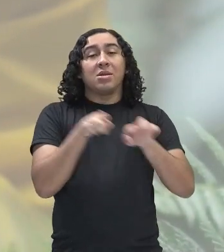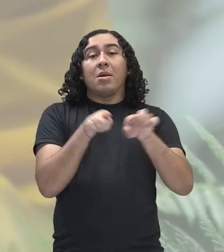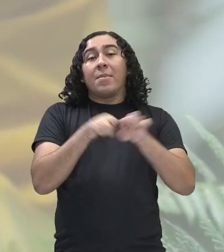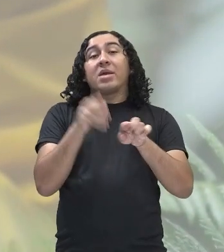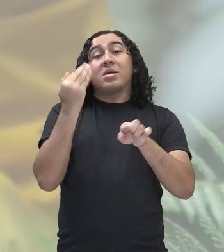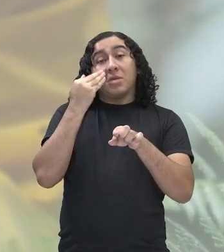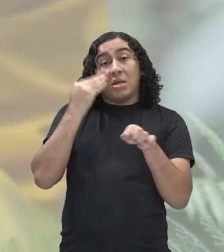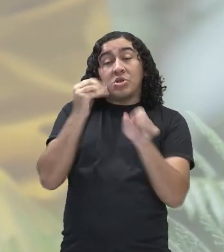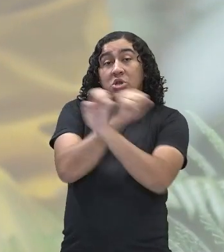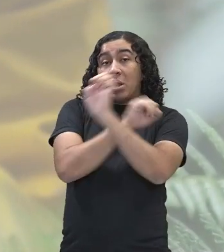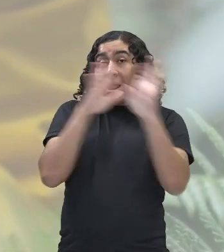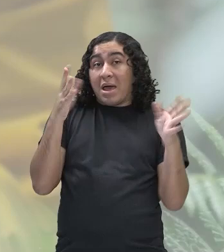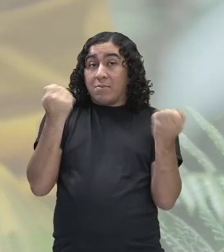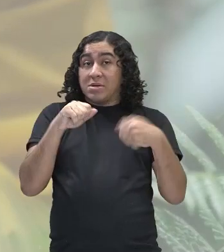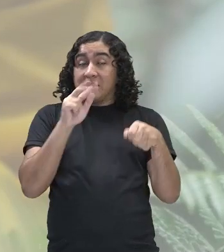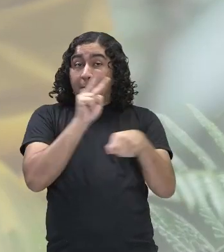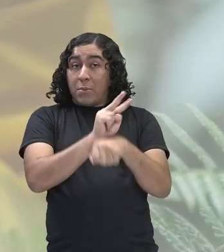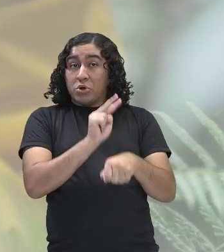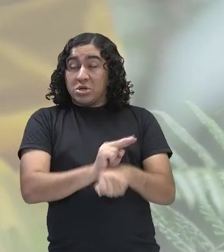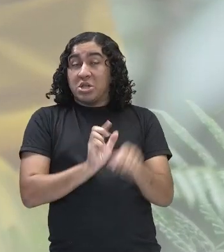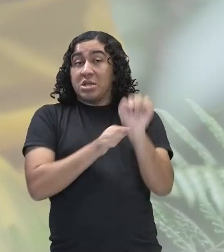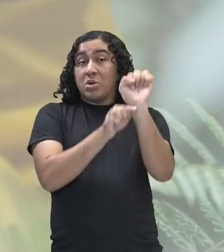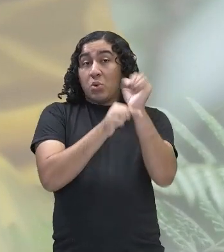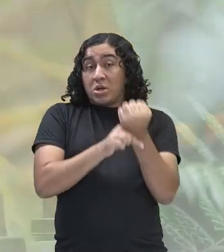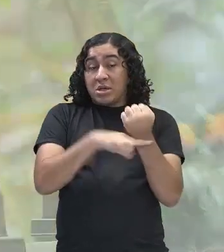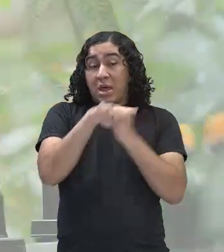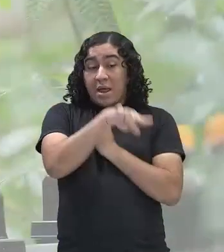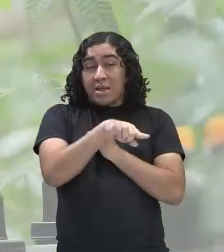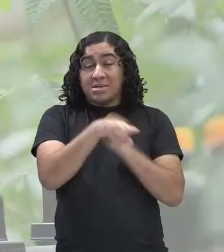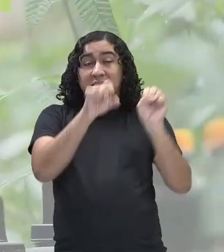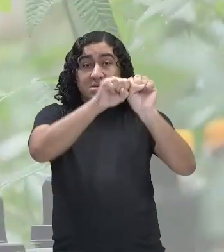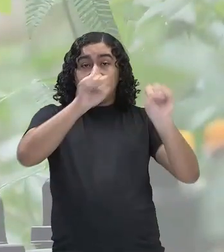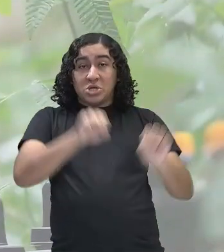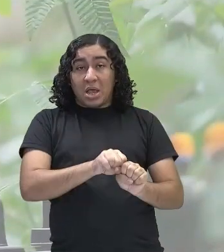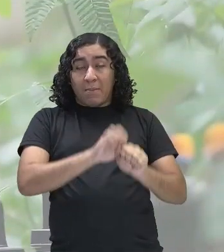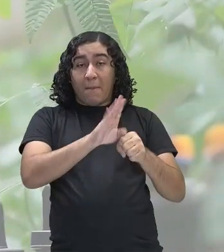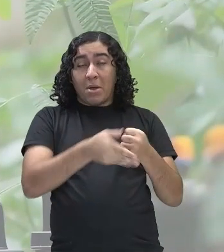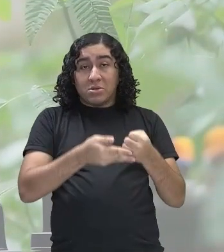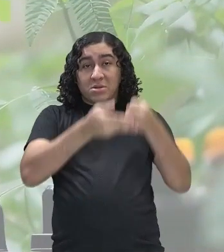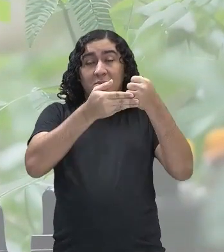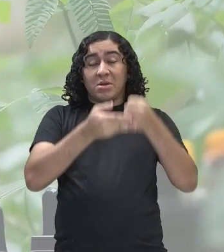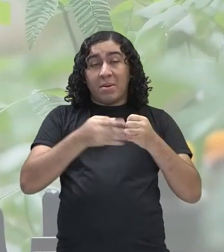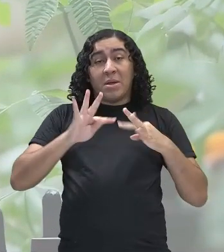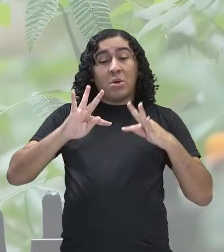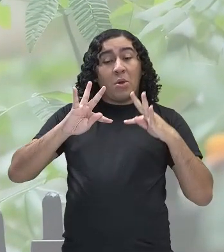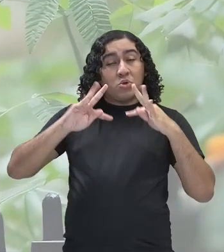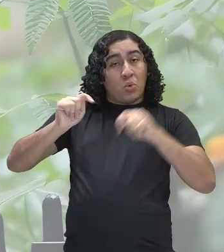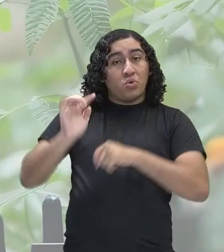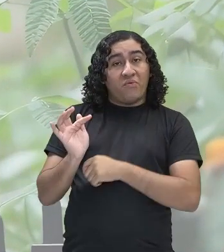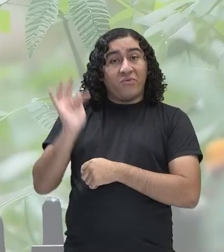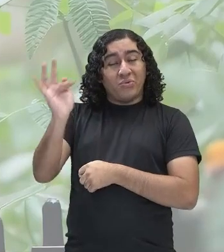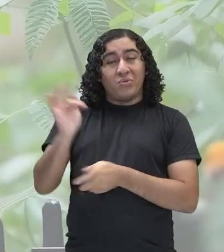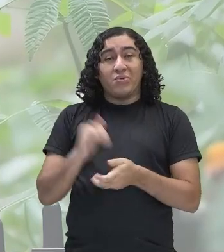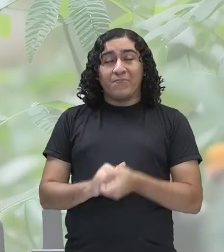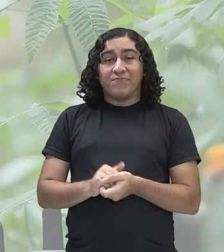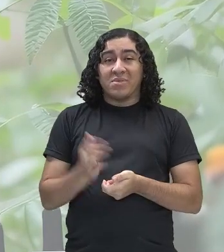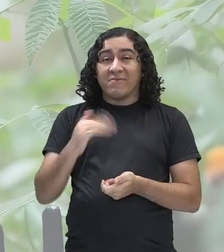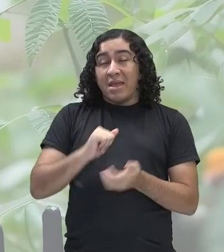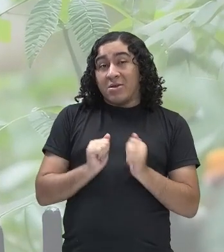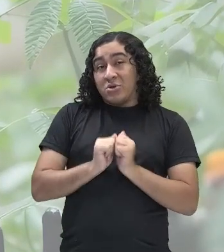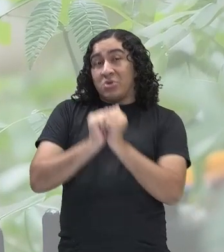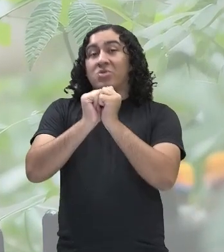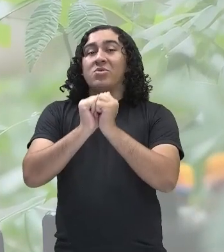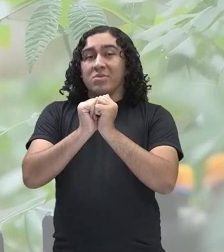necessidade urgente de proteger esse incrível ecossistema para as gerações futuras. Junte-se a nós na